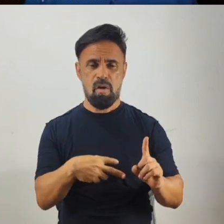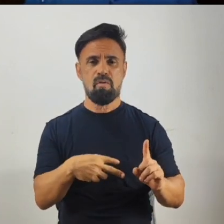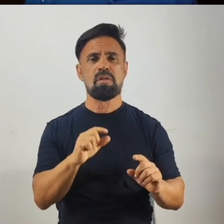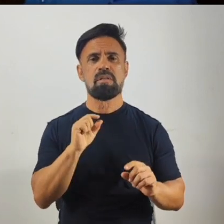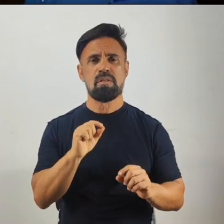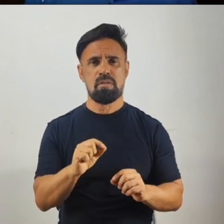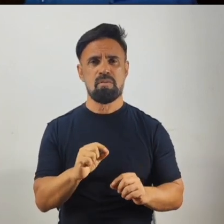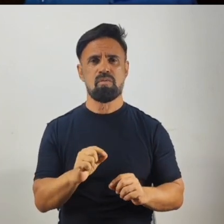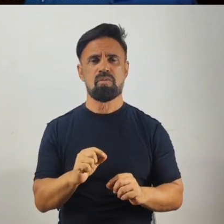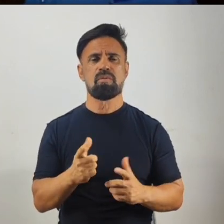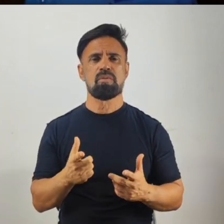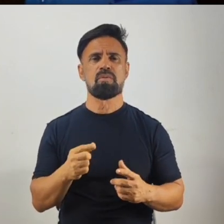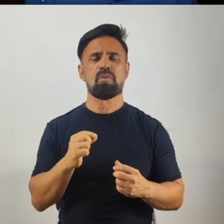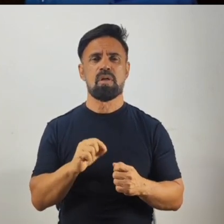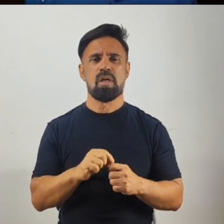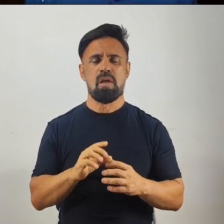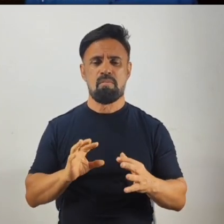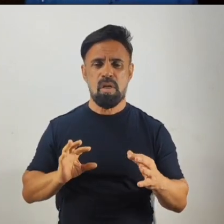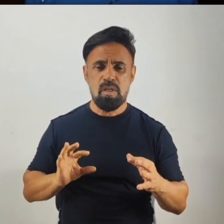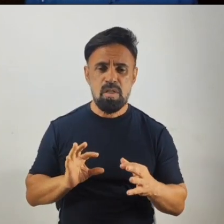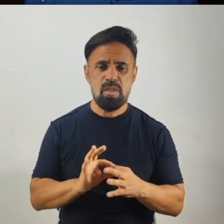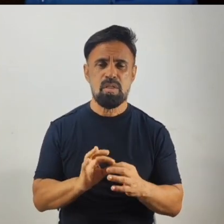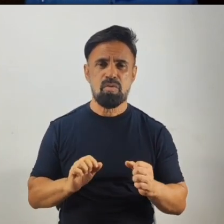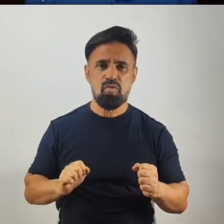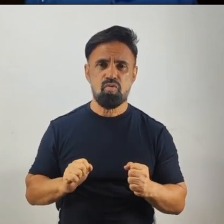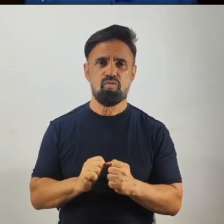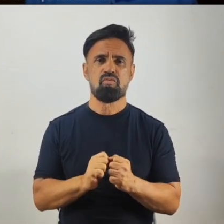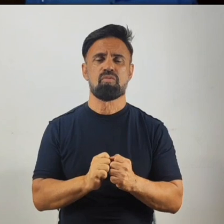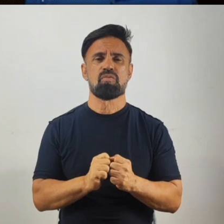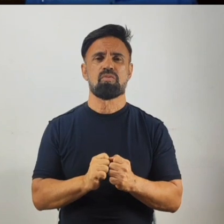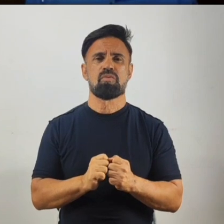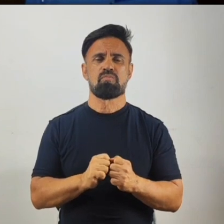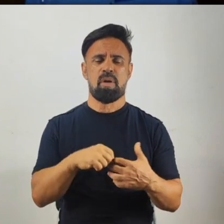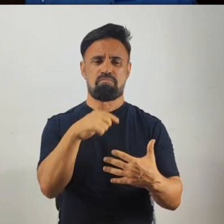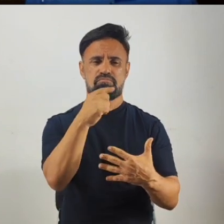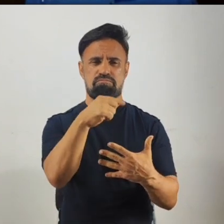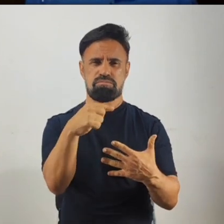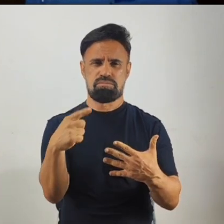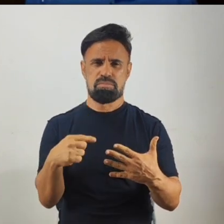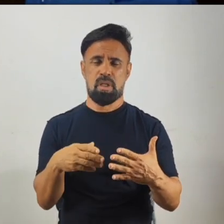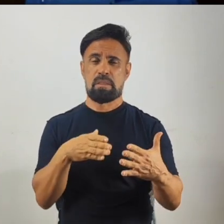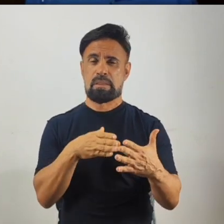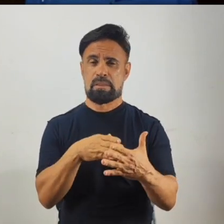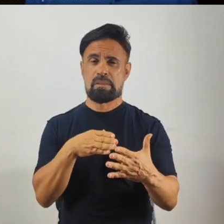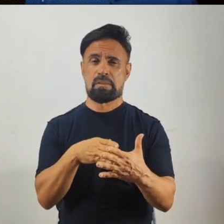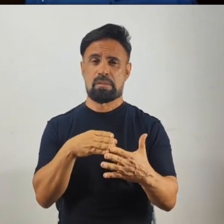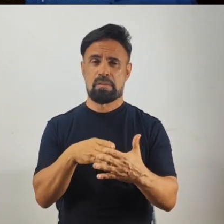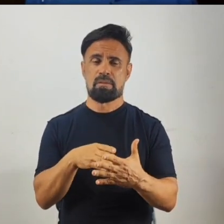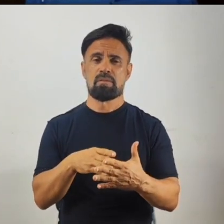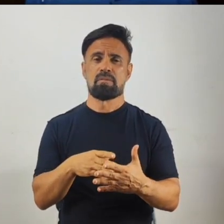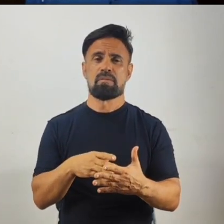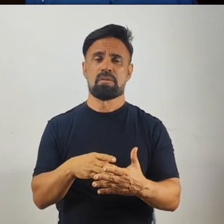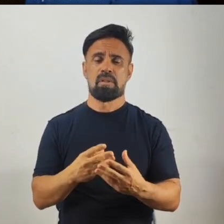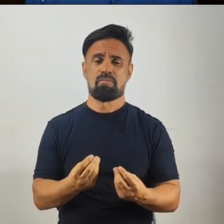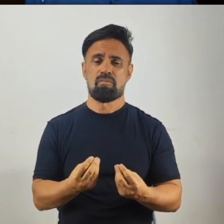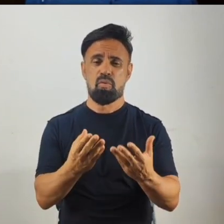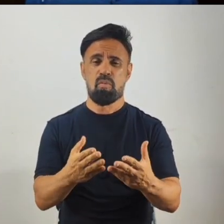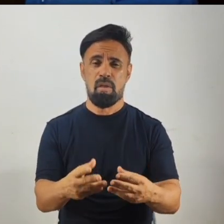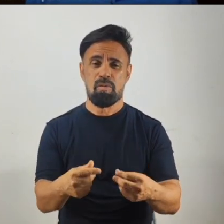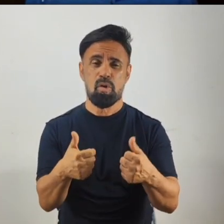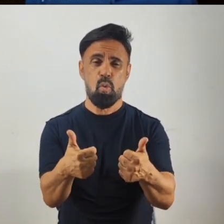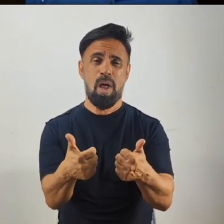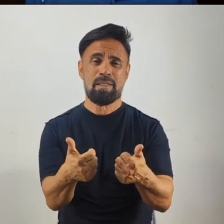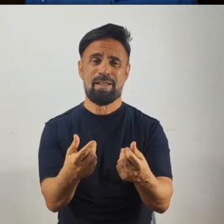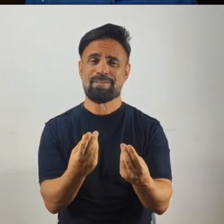por sua complexidade e por estarem juntos a inúmeras situações que dificultam a prestação